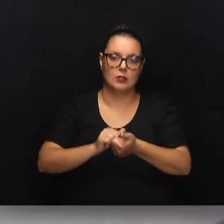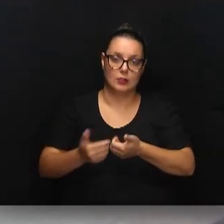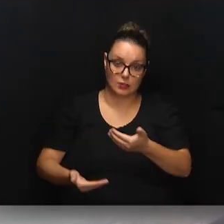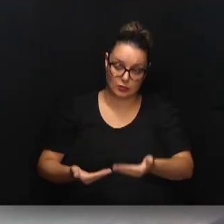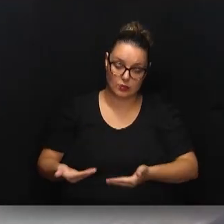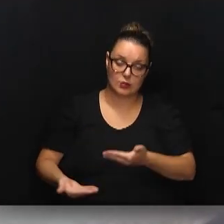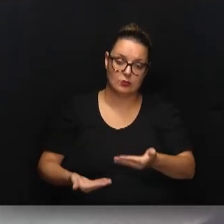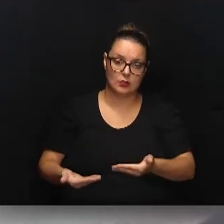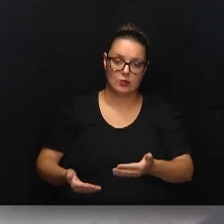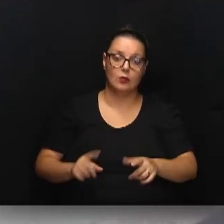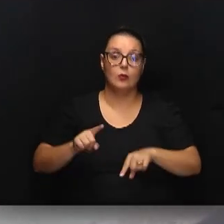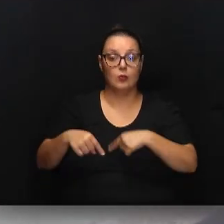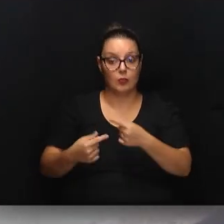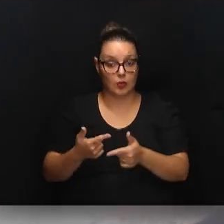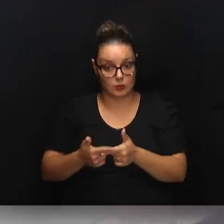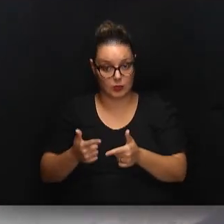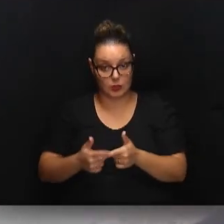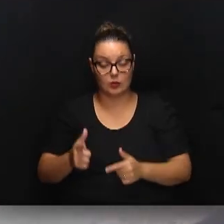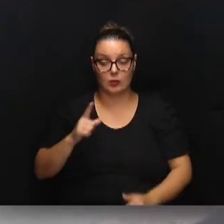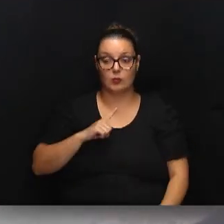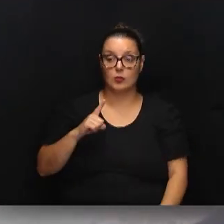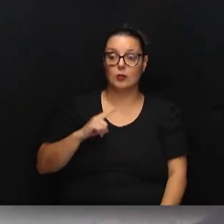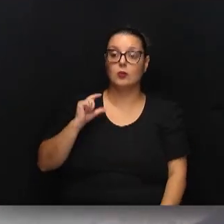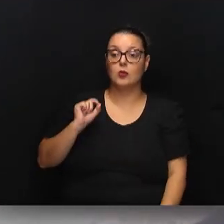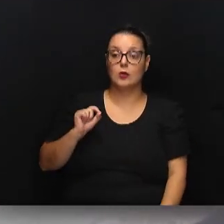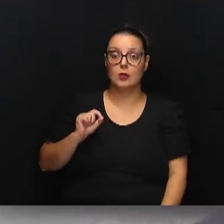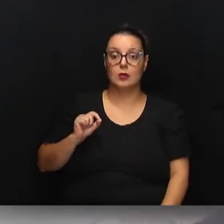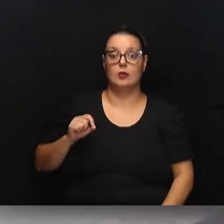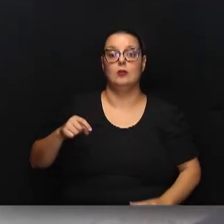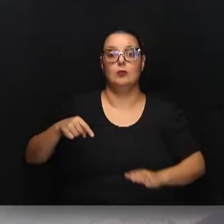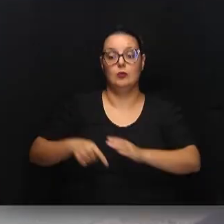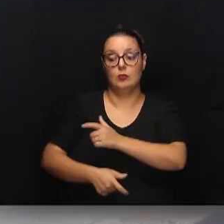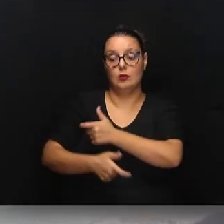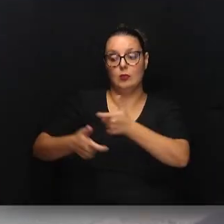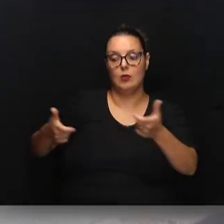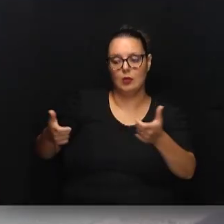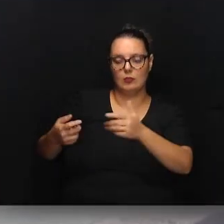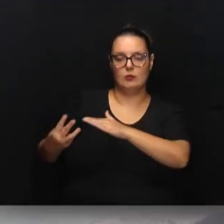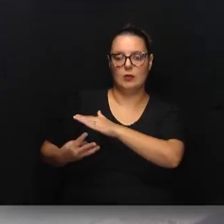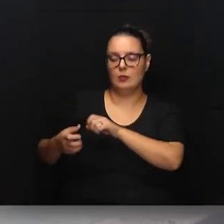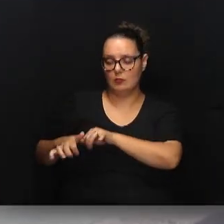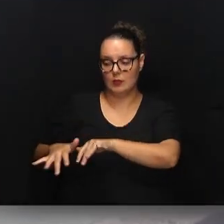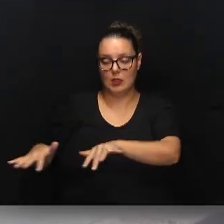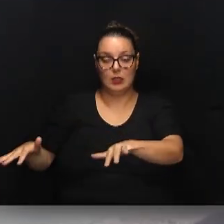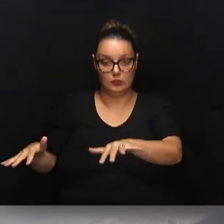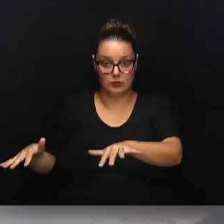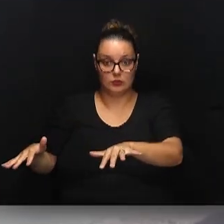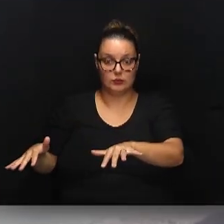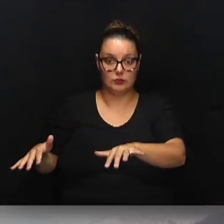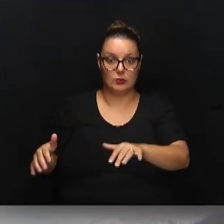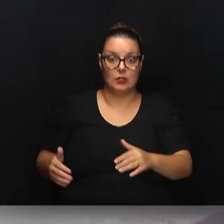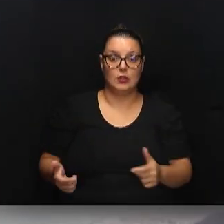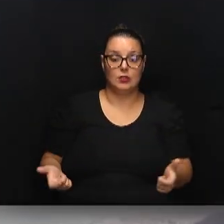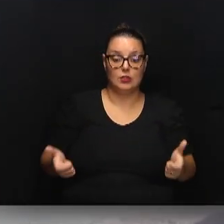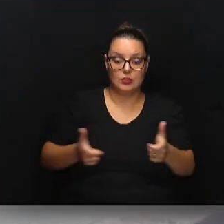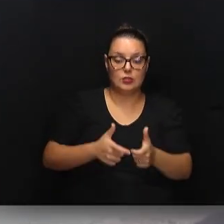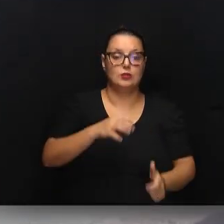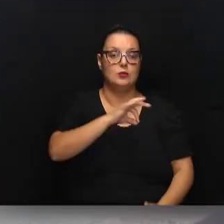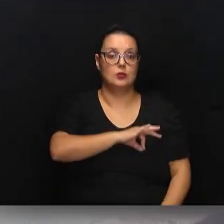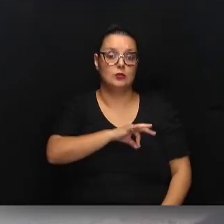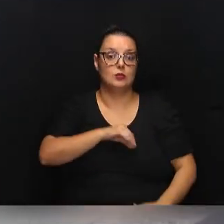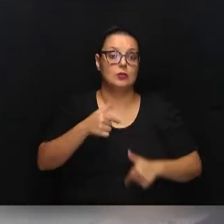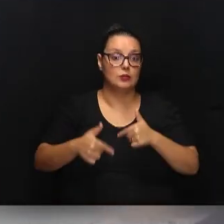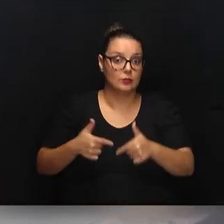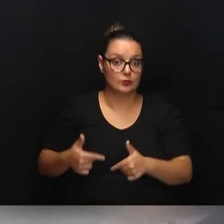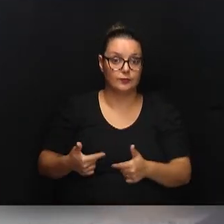serviços. Outro problema tem sido o avanço das terceirizações. As terceirizações, elas rebaixam os salários dos trabalhadores,